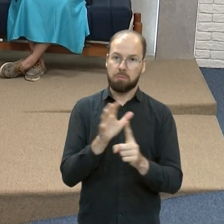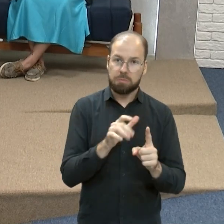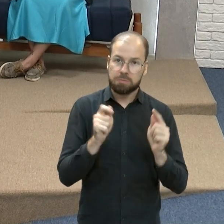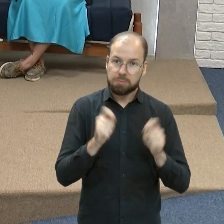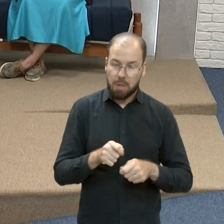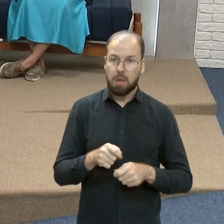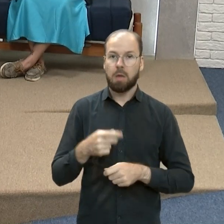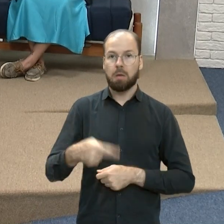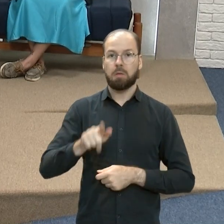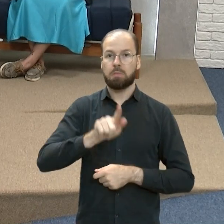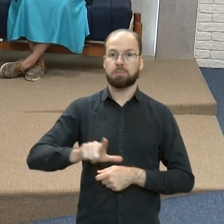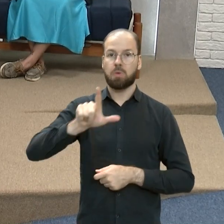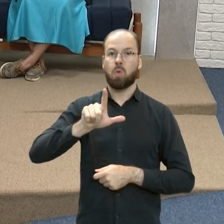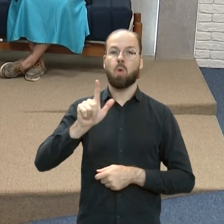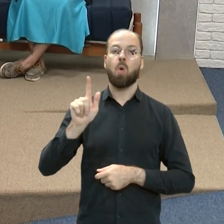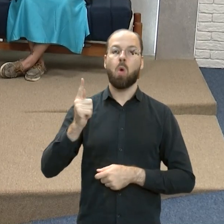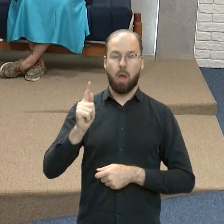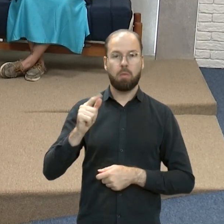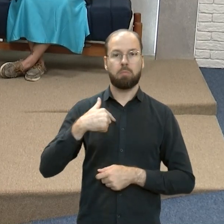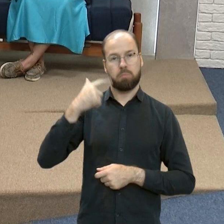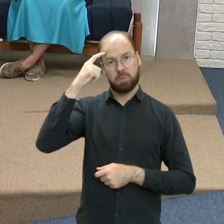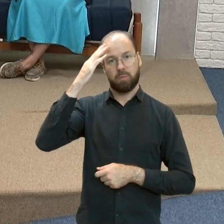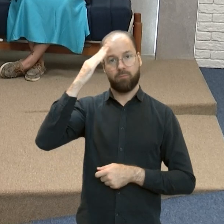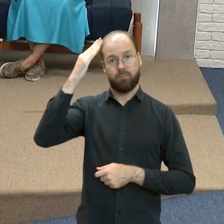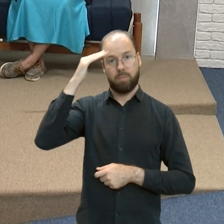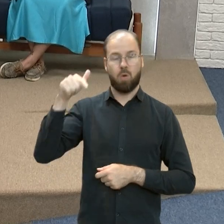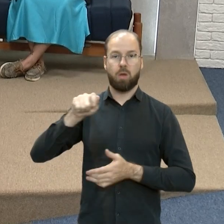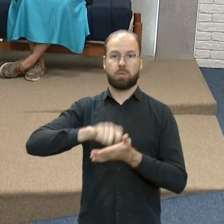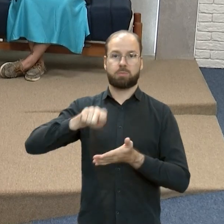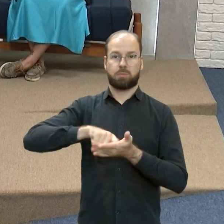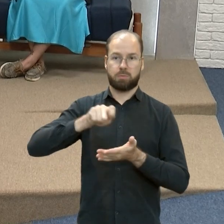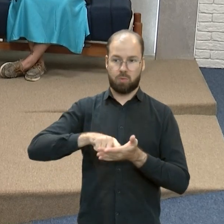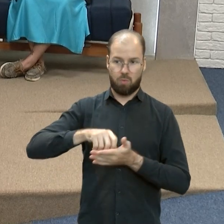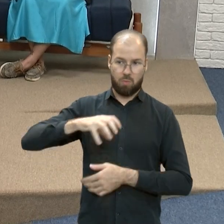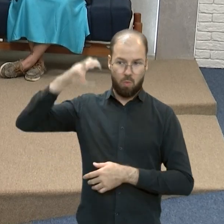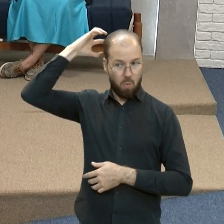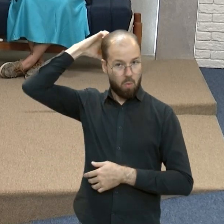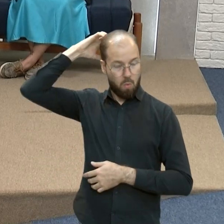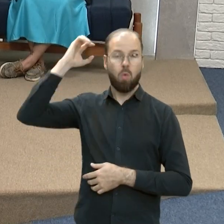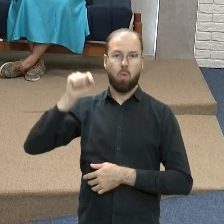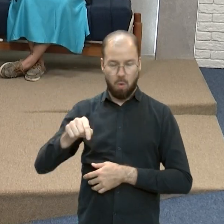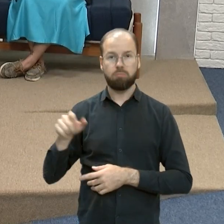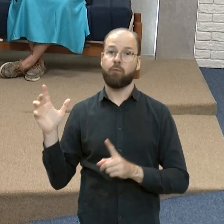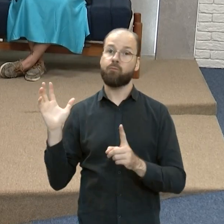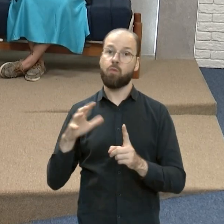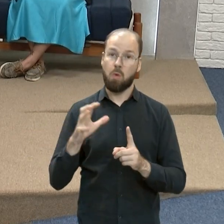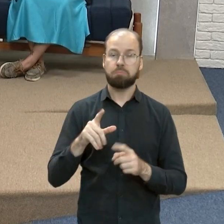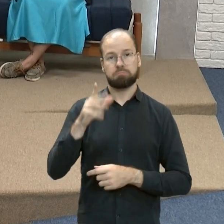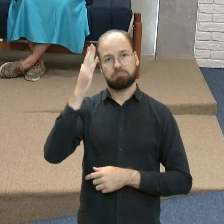Cora Coralina, que eu acho que é uma das mais famosas escritoras, né, do estado de Goiás. Algo dessa literatura dela que é tão conhecida, né, hoje em